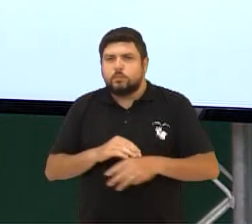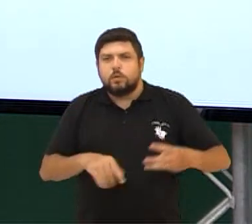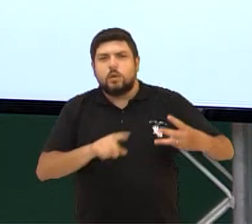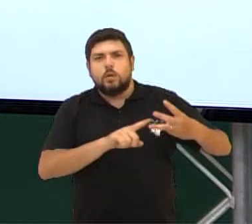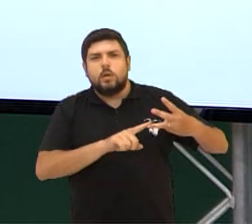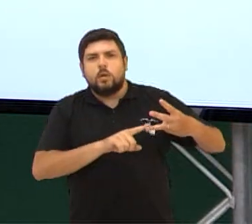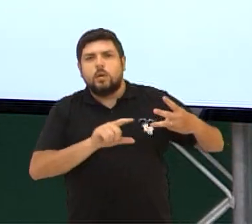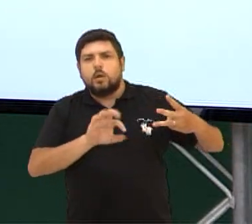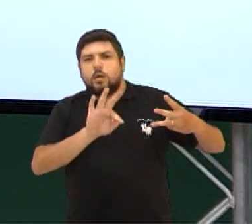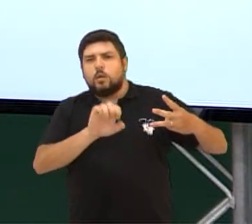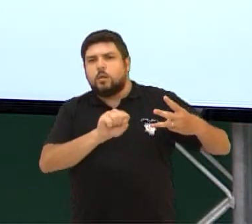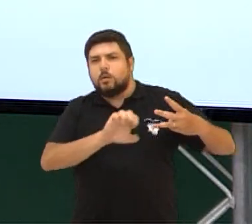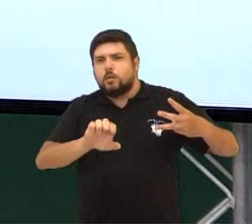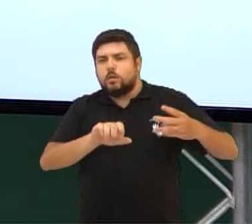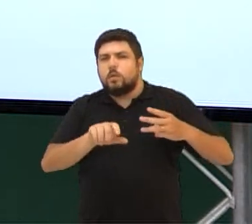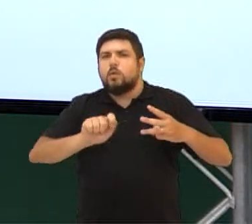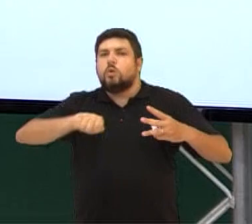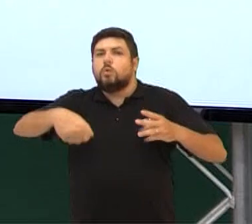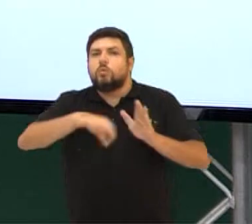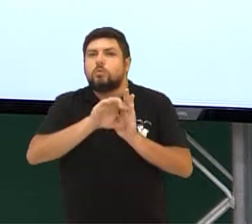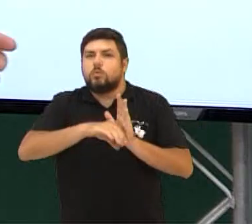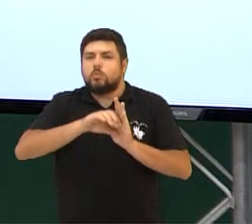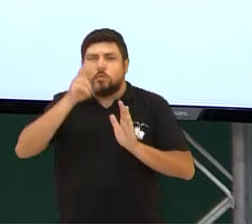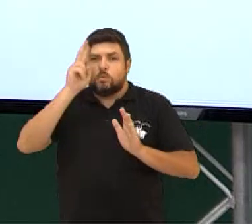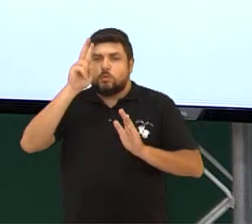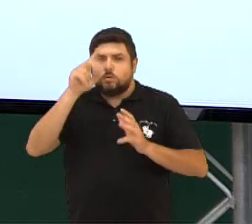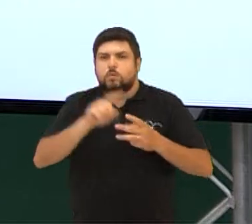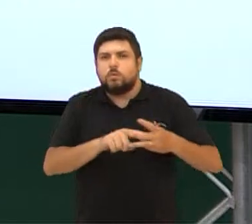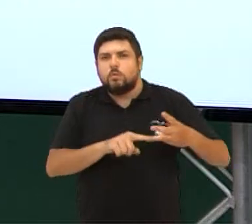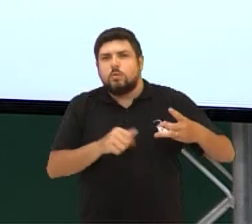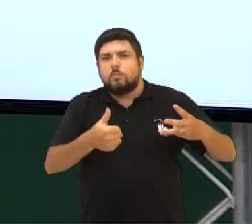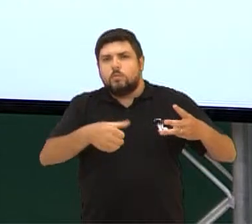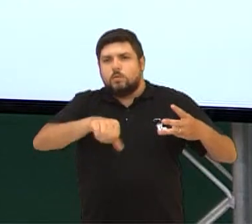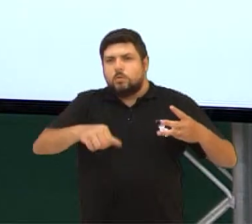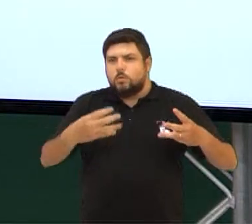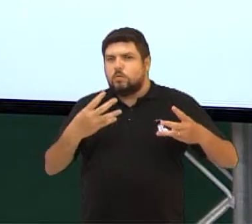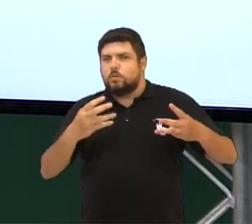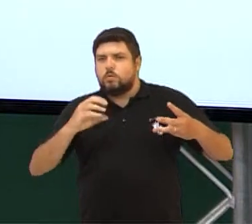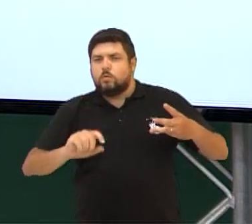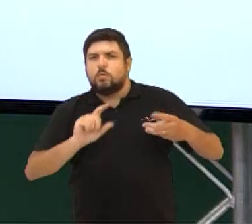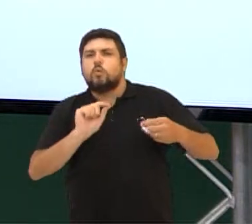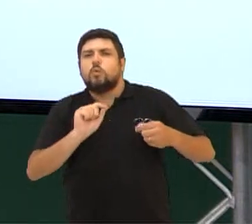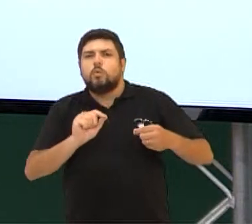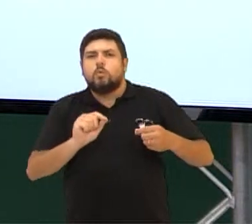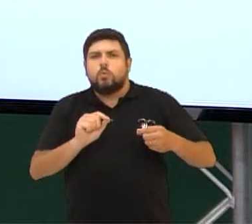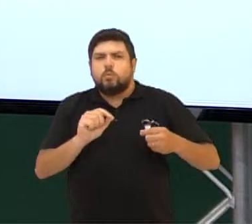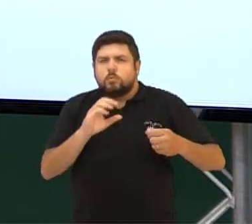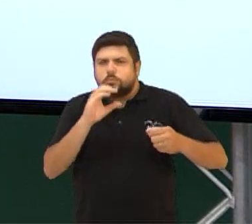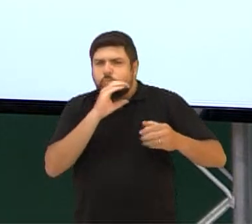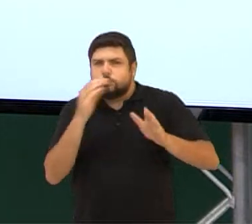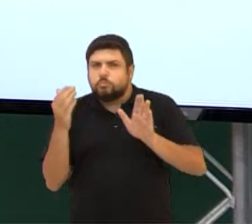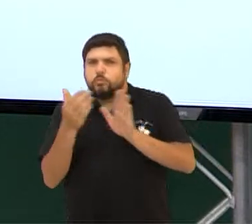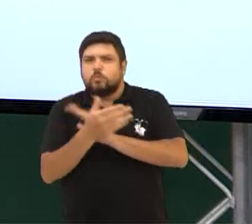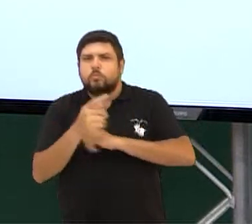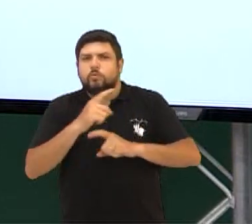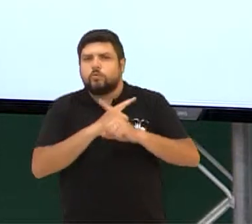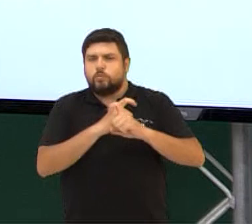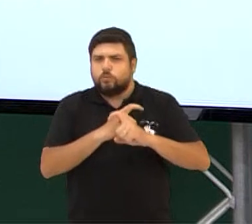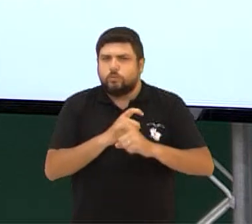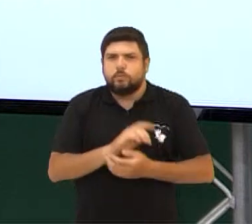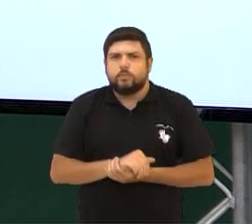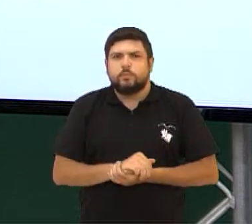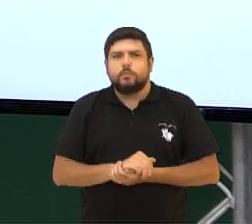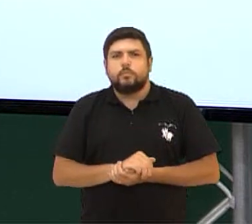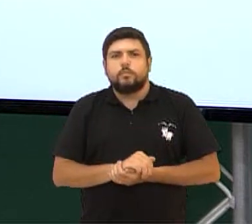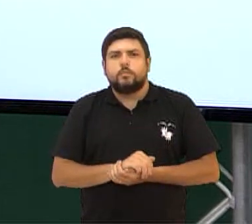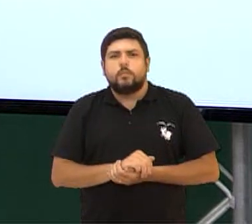o conceito de história, de 1940, quando ele já estava naquela corrida fugindo do nazismo. A obra de arte na era de